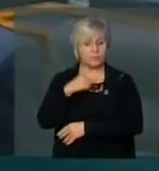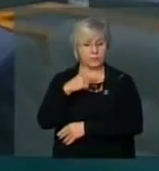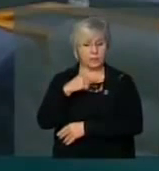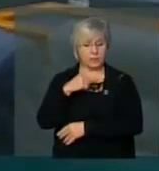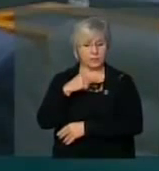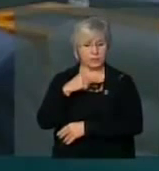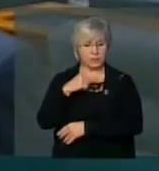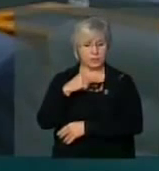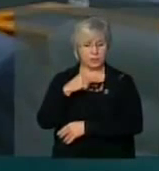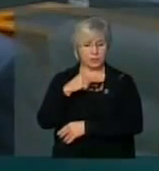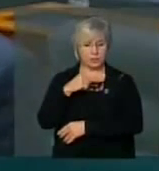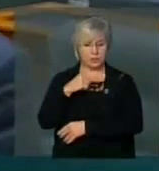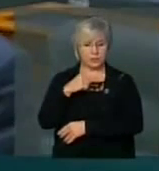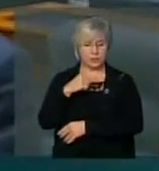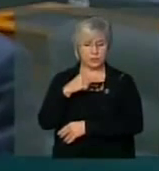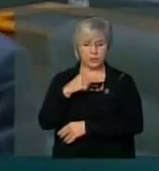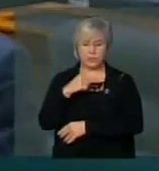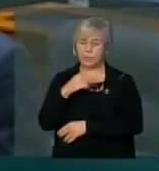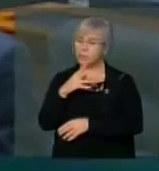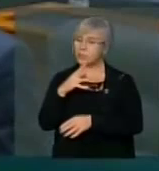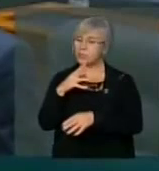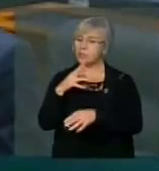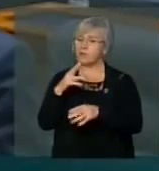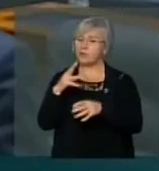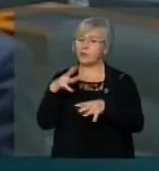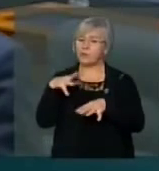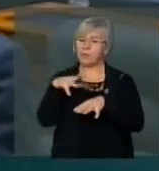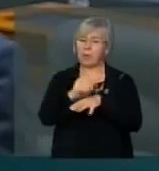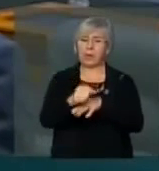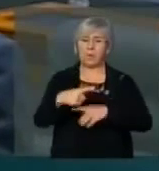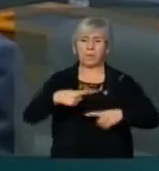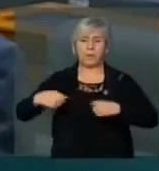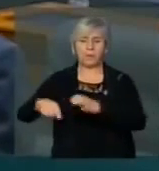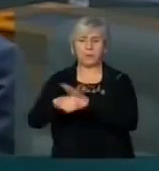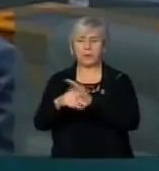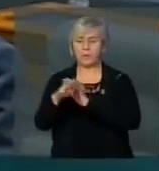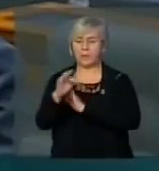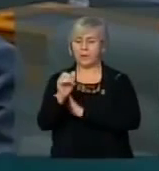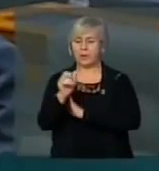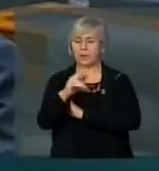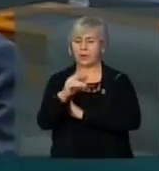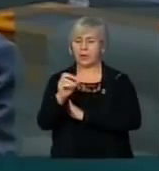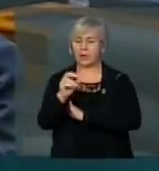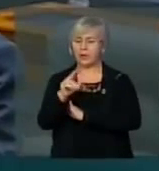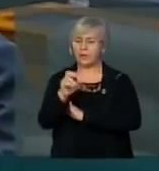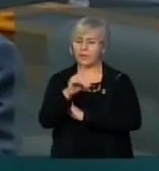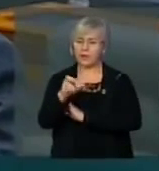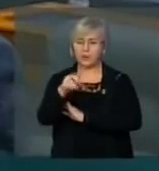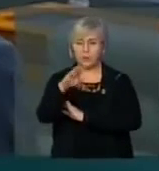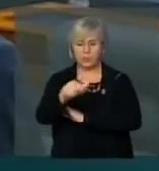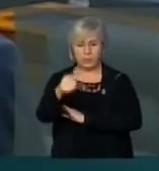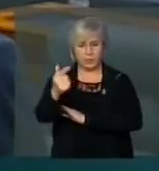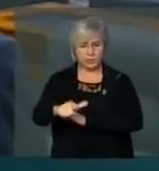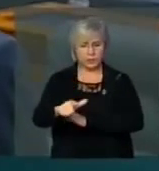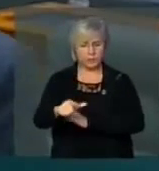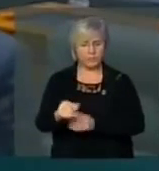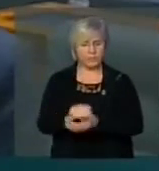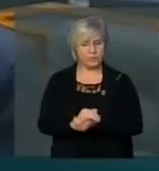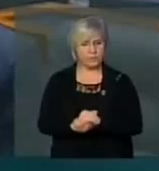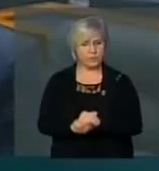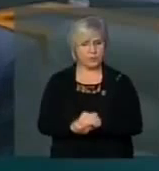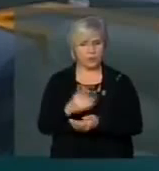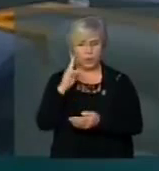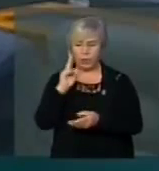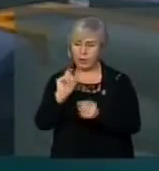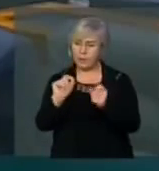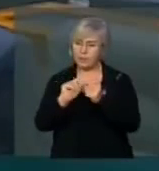novo, presidente, de ir para as coxilhas da onde que nós queremos, mas que dá gana, que dá vontade, presidente, de a gente agir e reagir. Olha o que